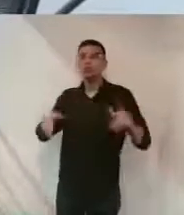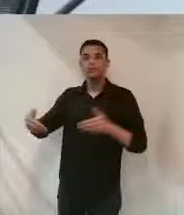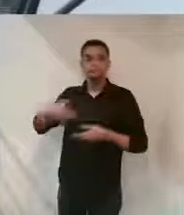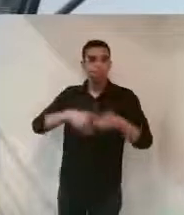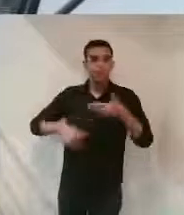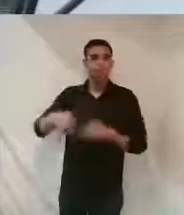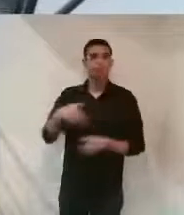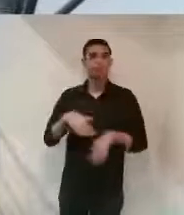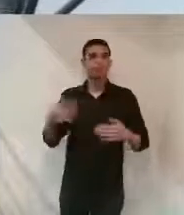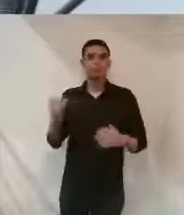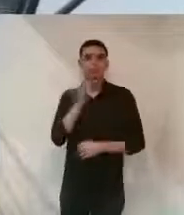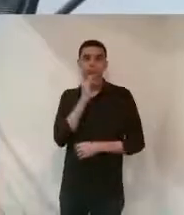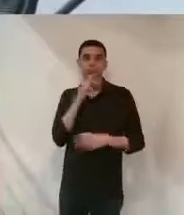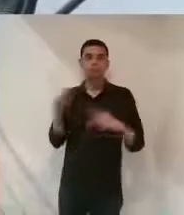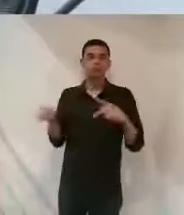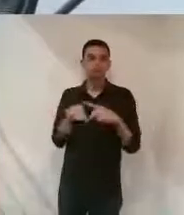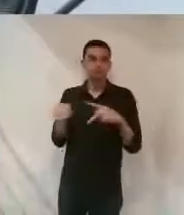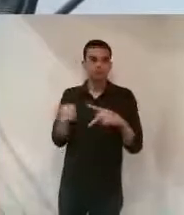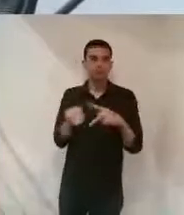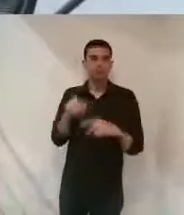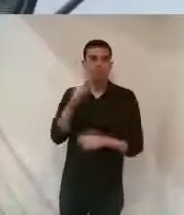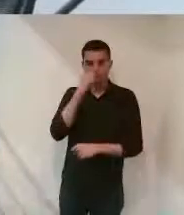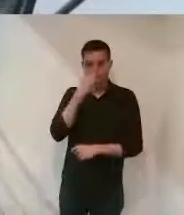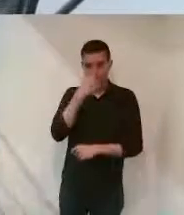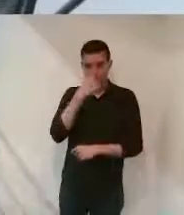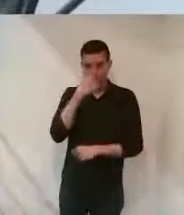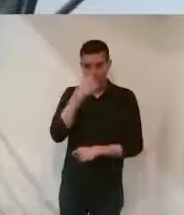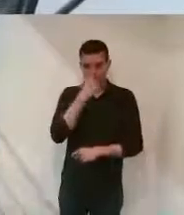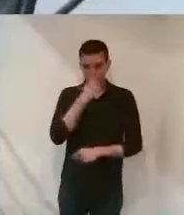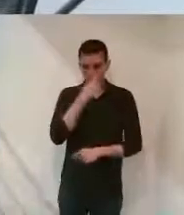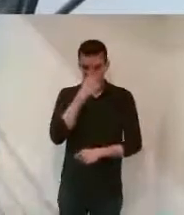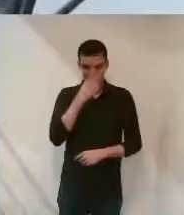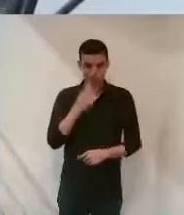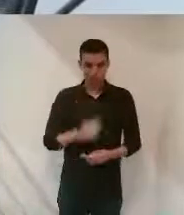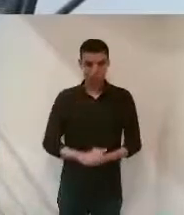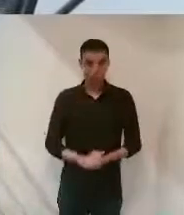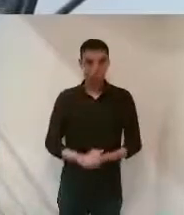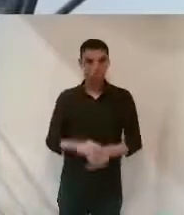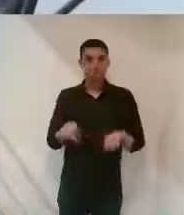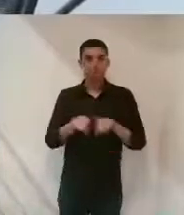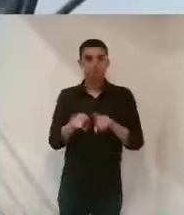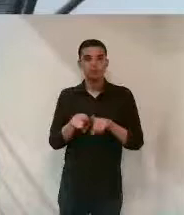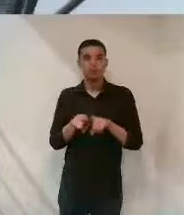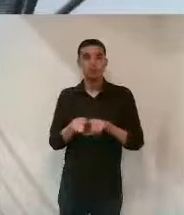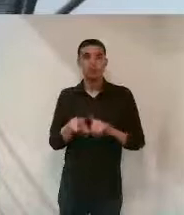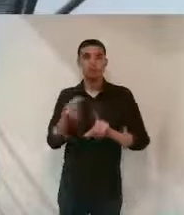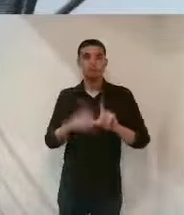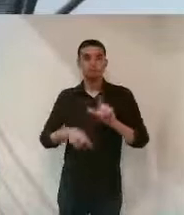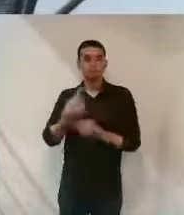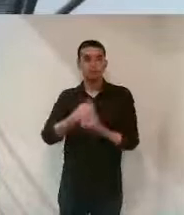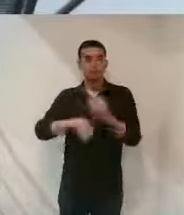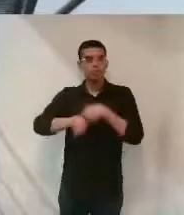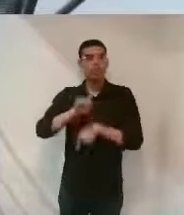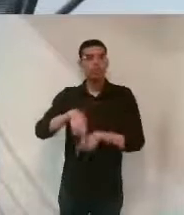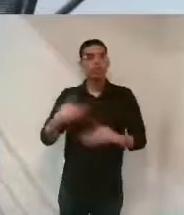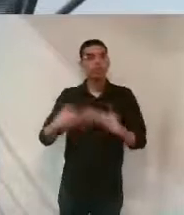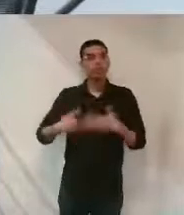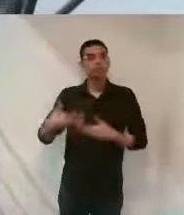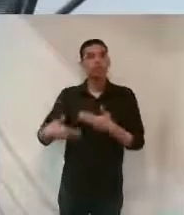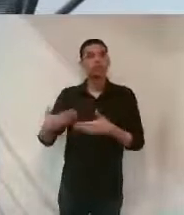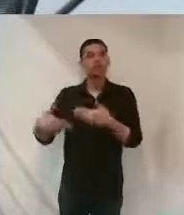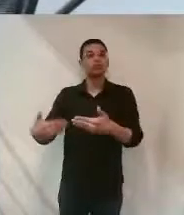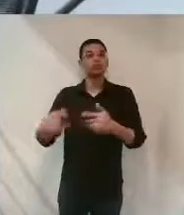pessoal do órgão ambiental, da secretaria, os sistemas que têm que operacionalizar a logística reversa. E aí, assim, esse é um processo que é